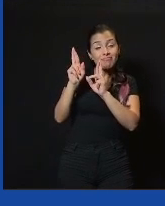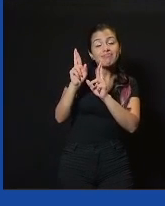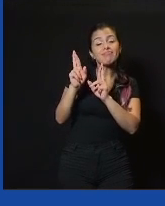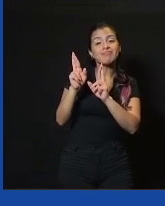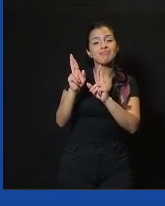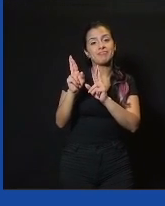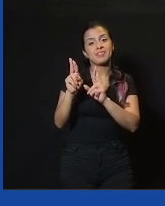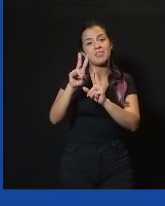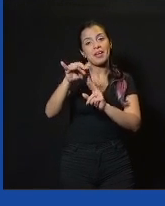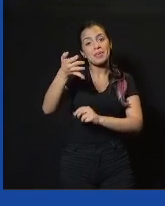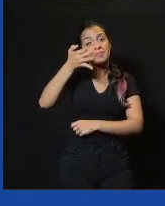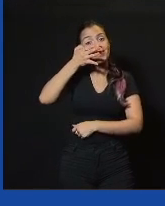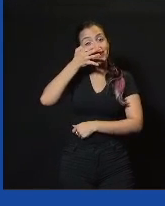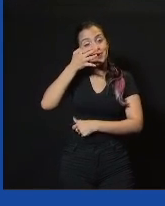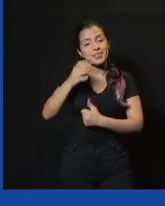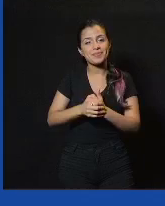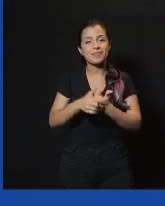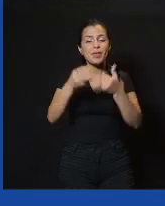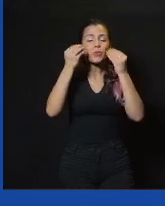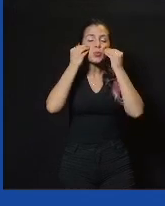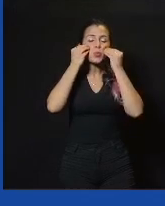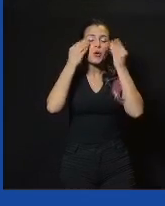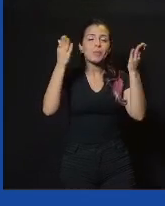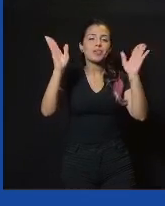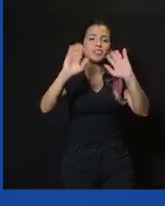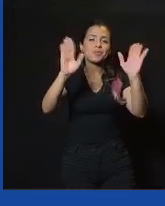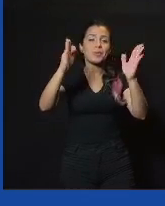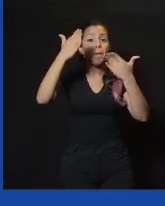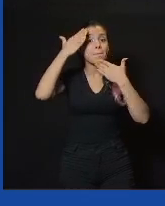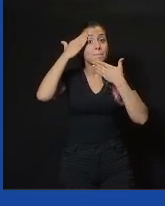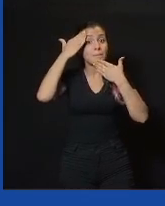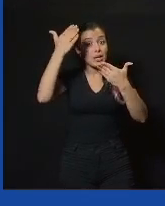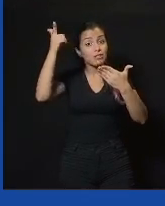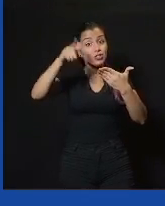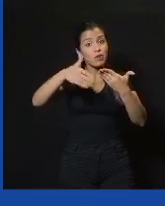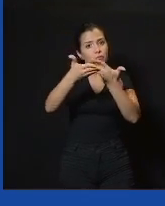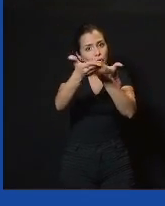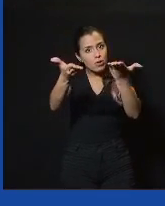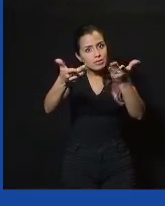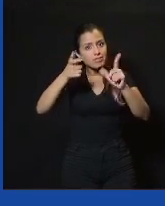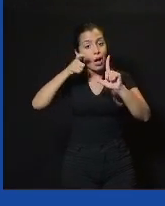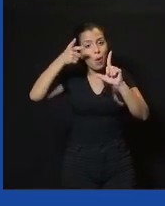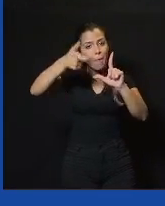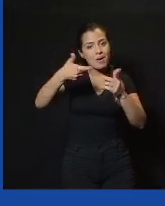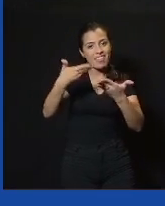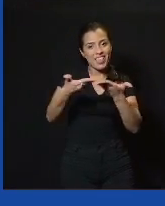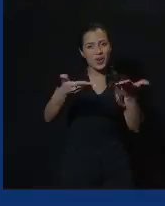presencialmente. Beijo para vocês e obrigado a quem ficou aqui assistindo a gente até agora.